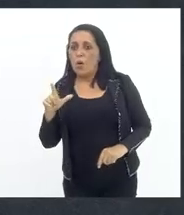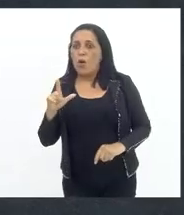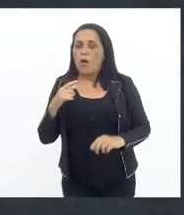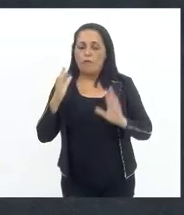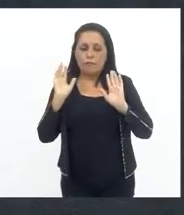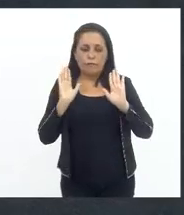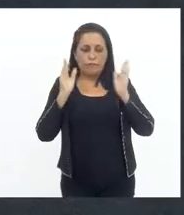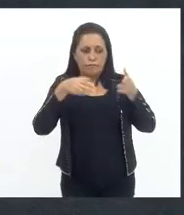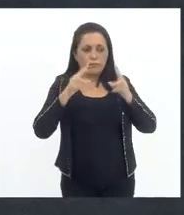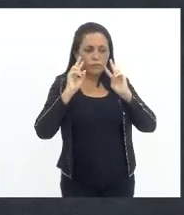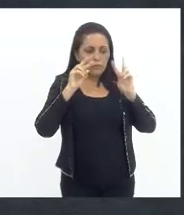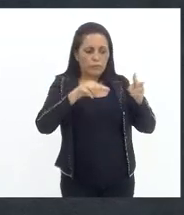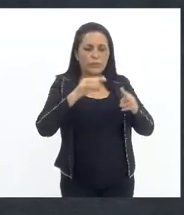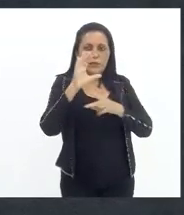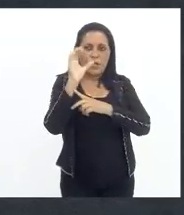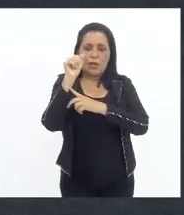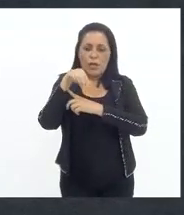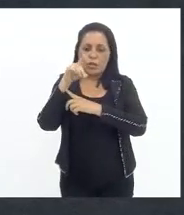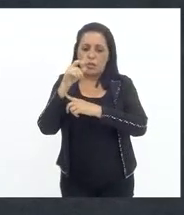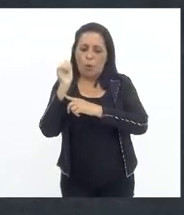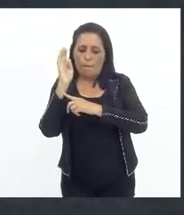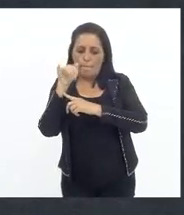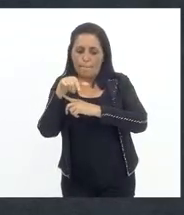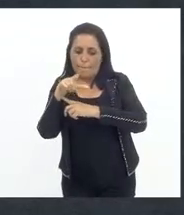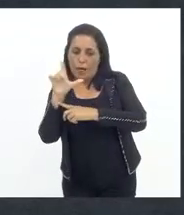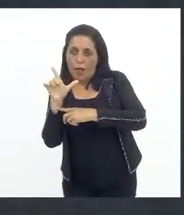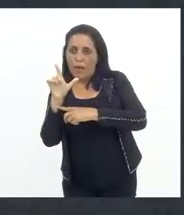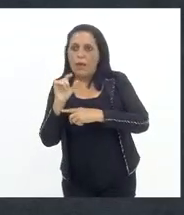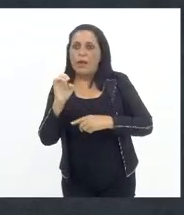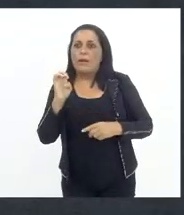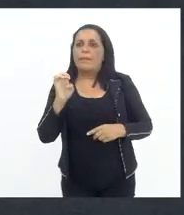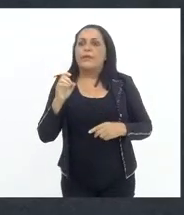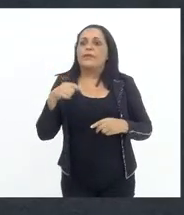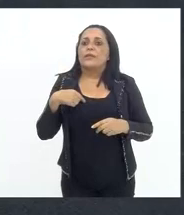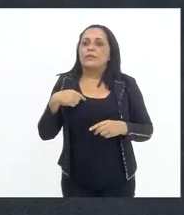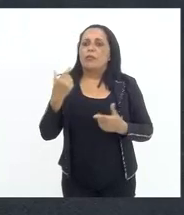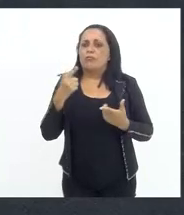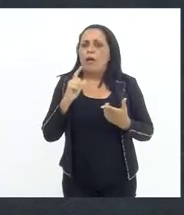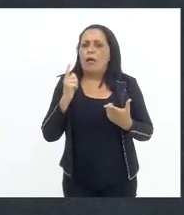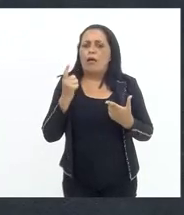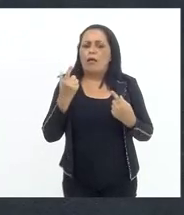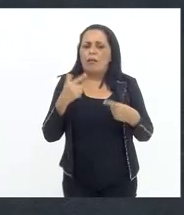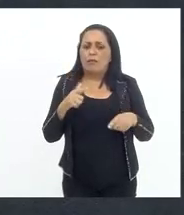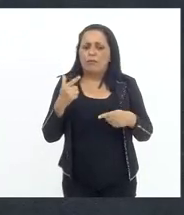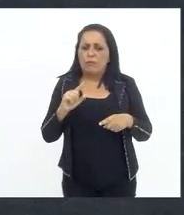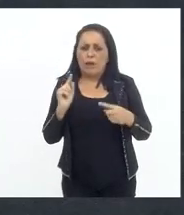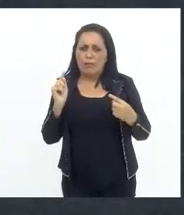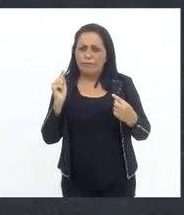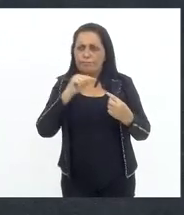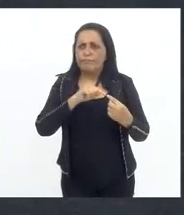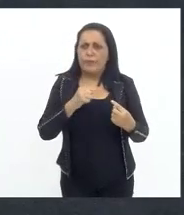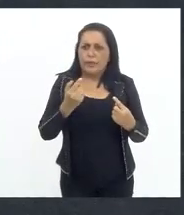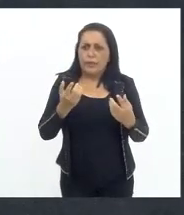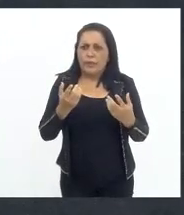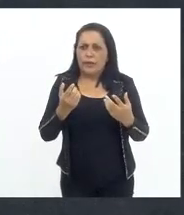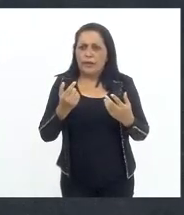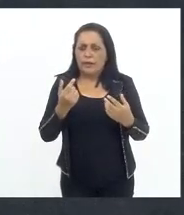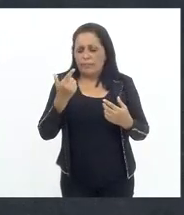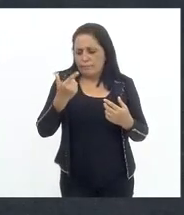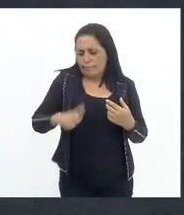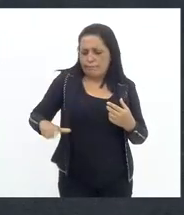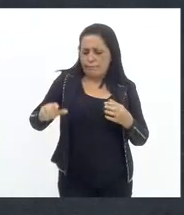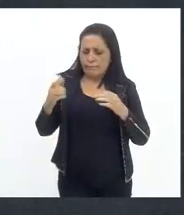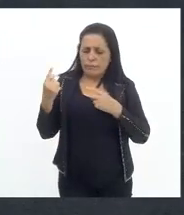candomblé, sem estigmas e sem normatizações. Oxóssi, rei de Queto, é o orixá da